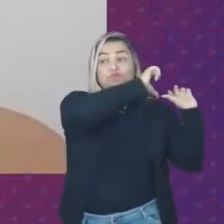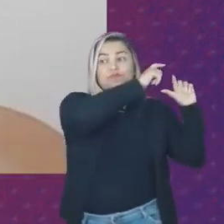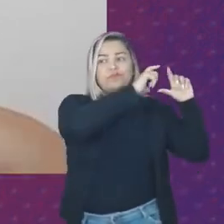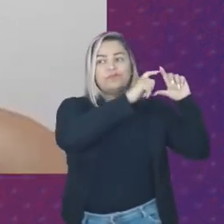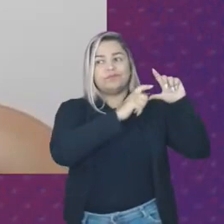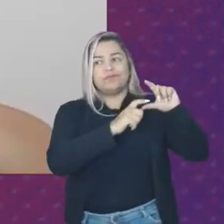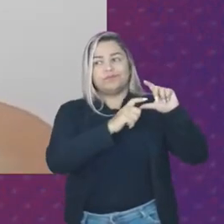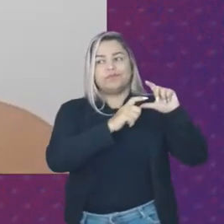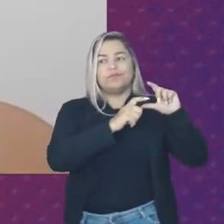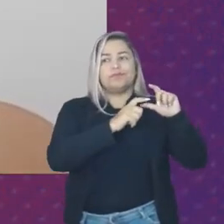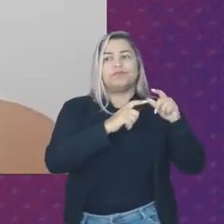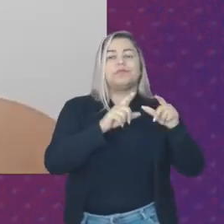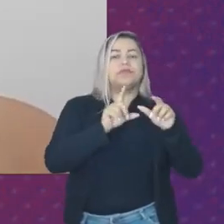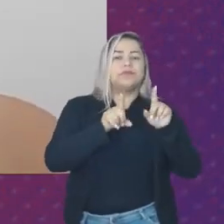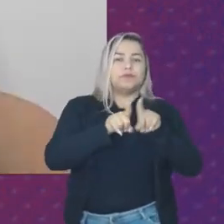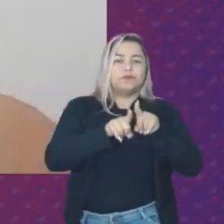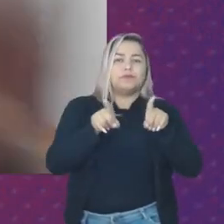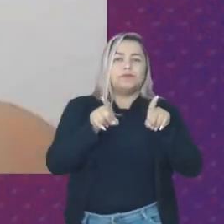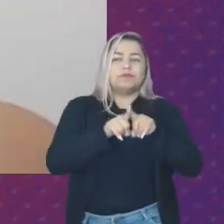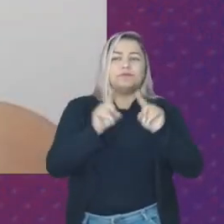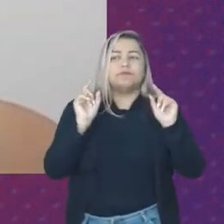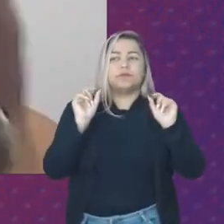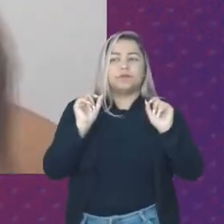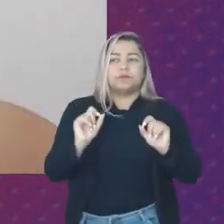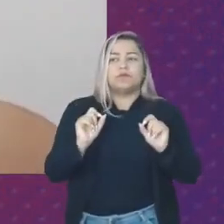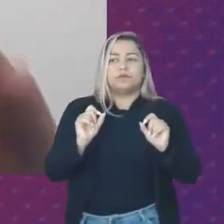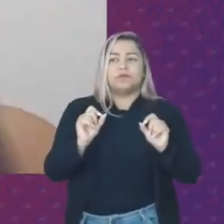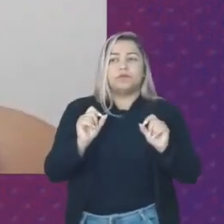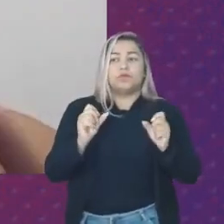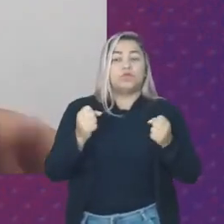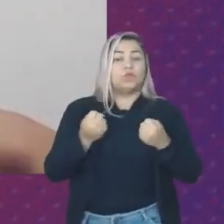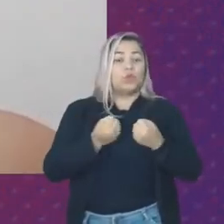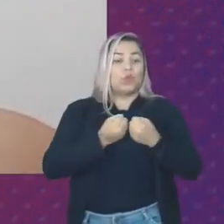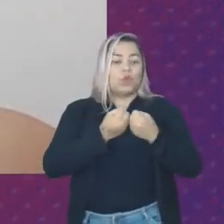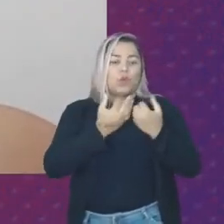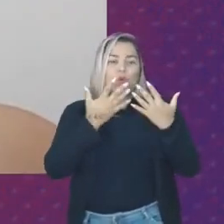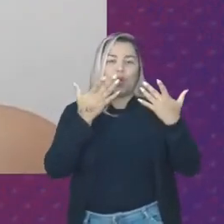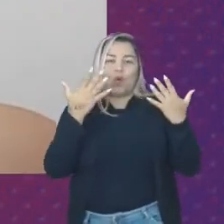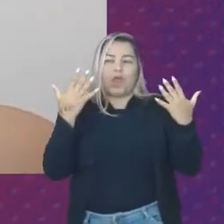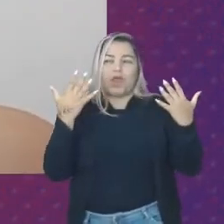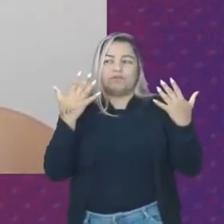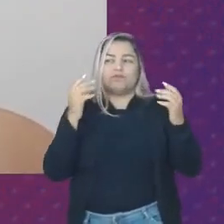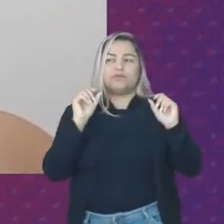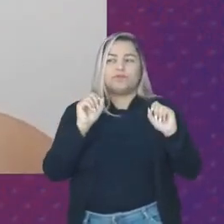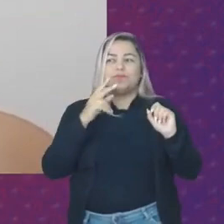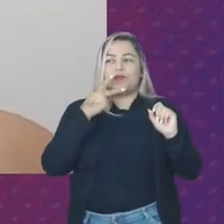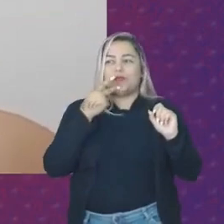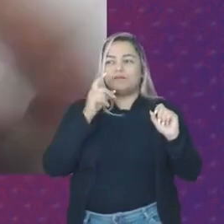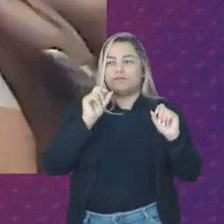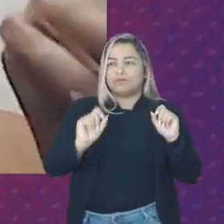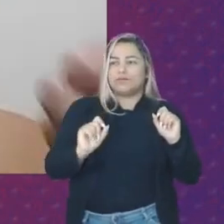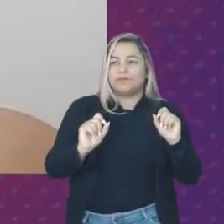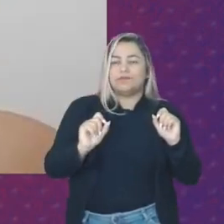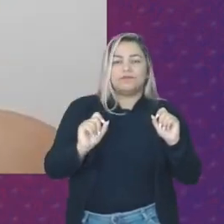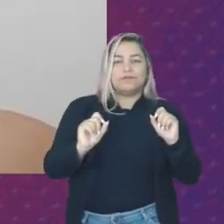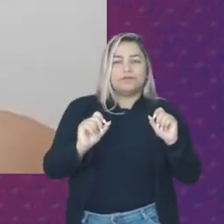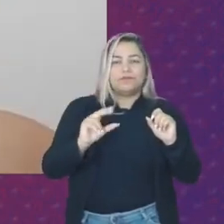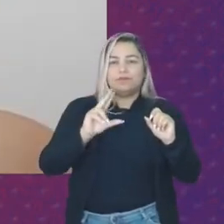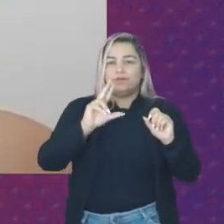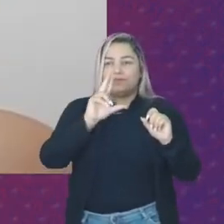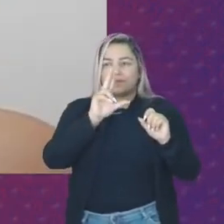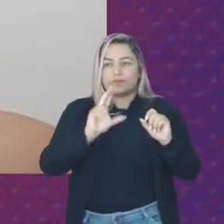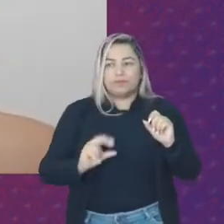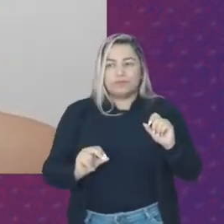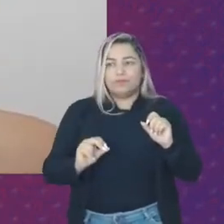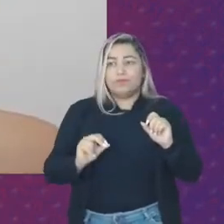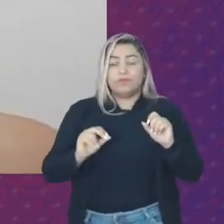né? Com essa relação aí com a magia, vamos colocar dessa forma, com aquilo que não é palpável, né?